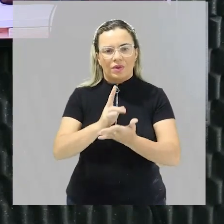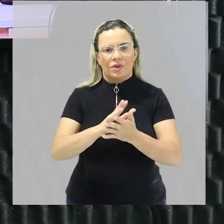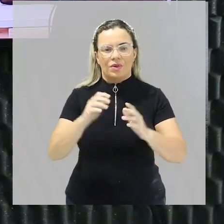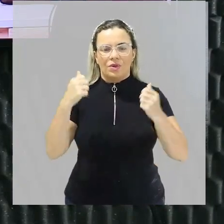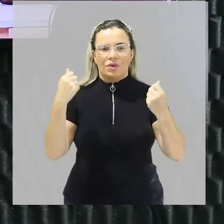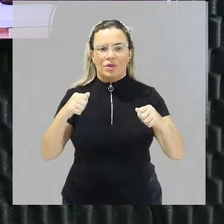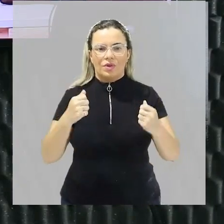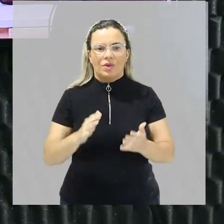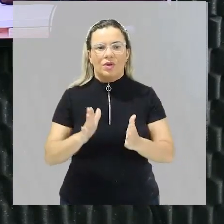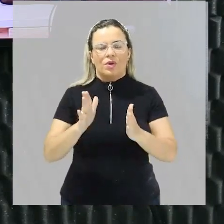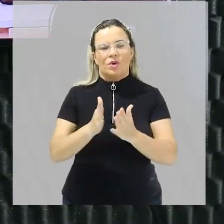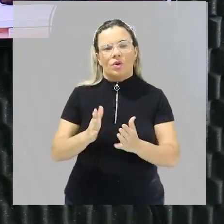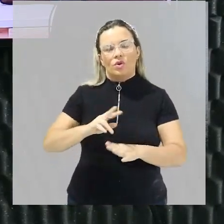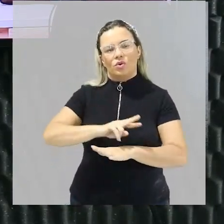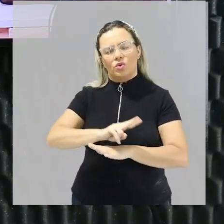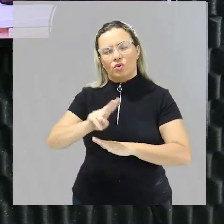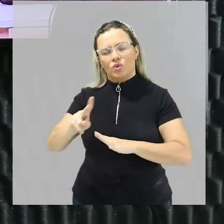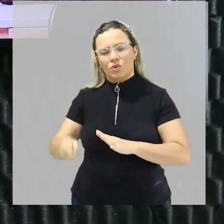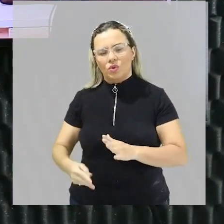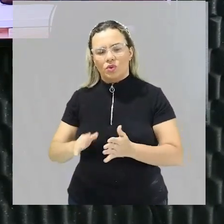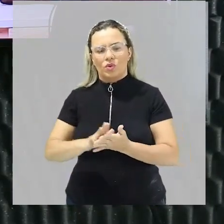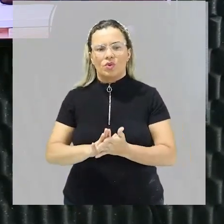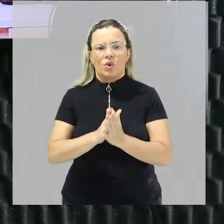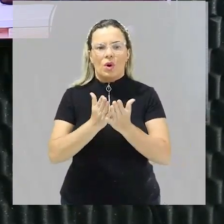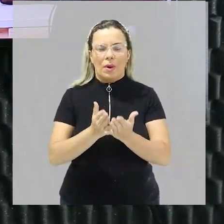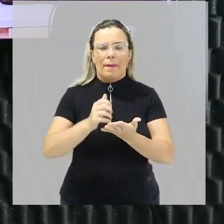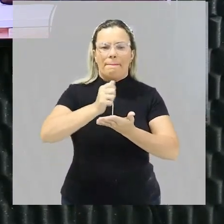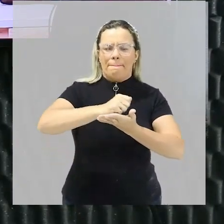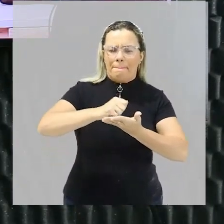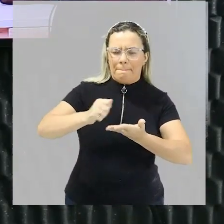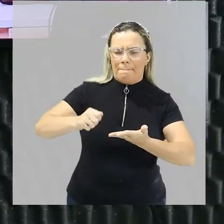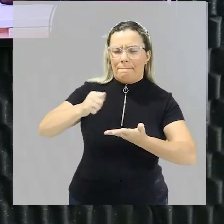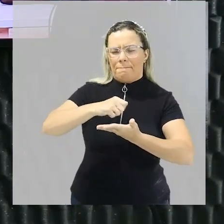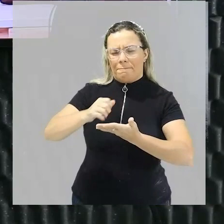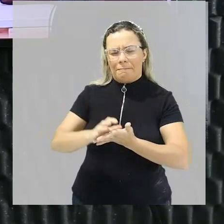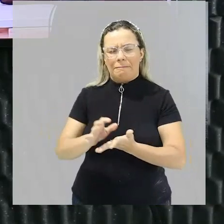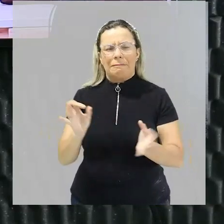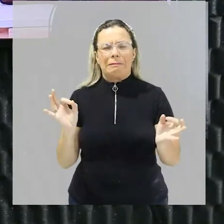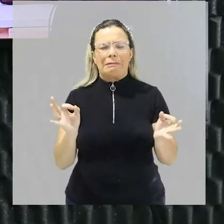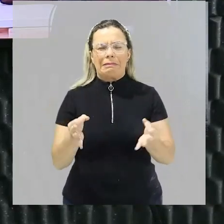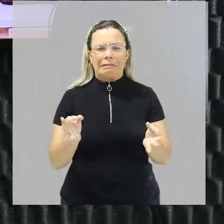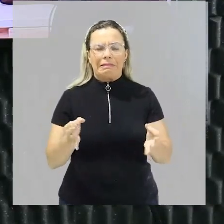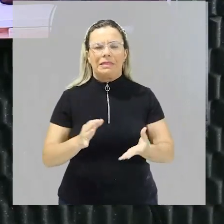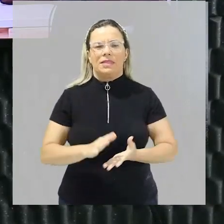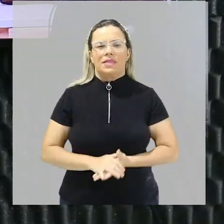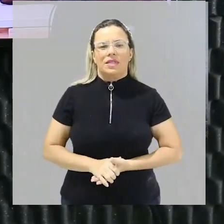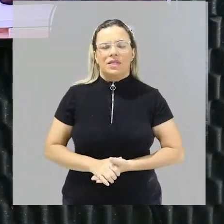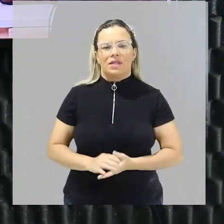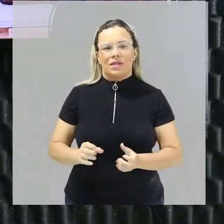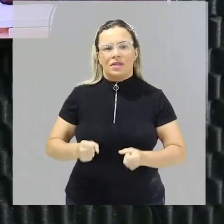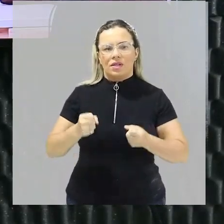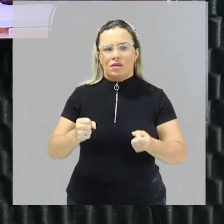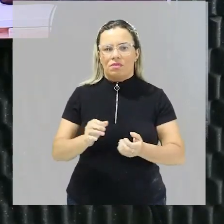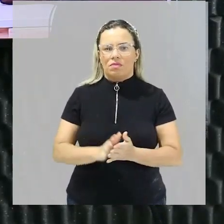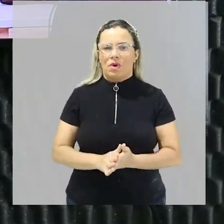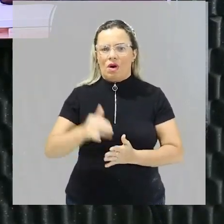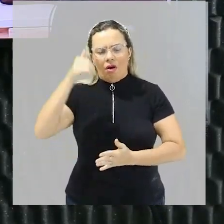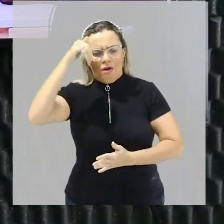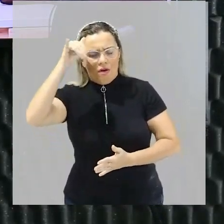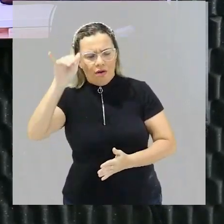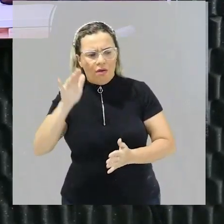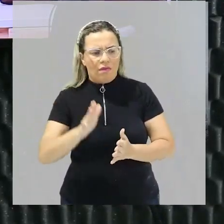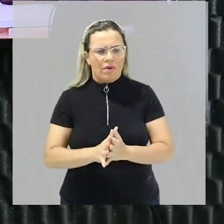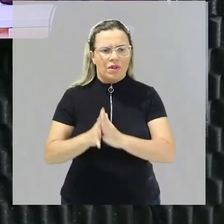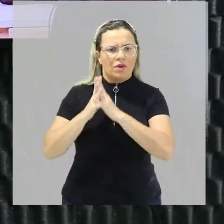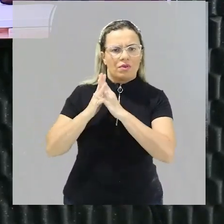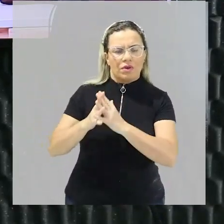tu pegue todo o teu material, coloque tudo certinho, para que a gente possa funcionar. Olha, evita a dispersão,